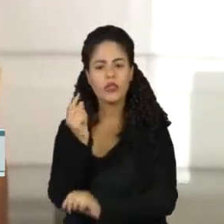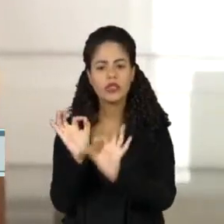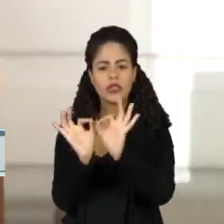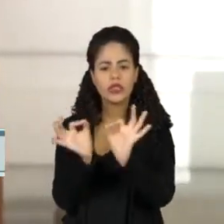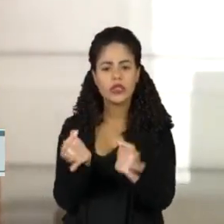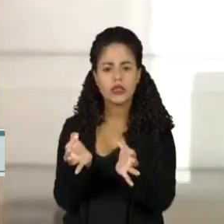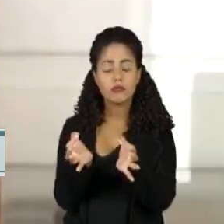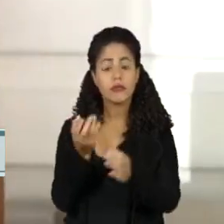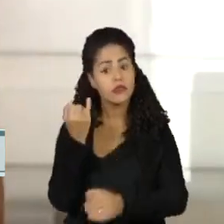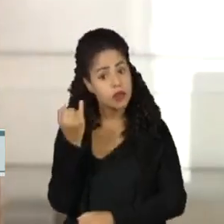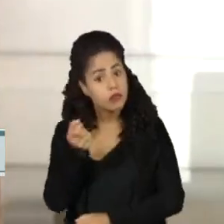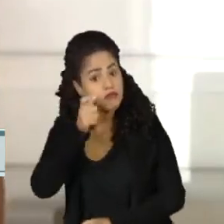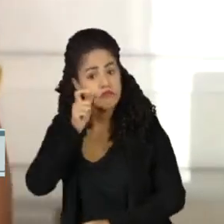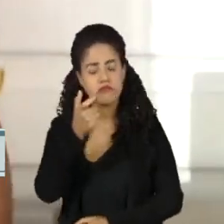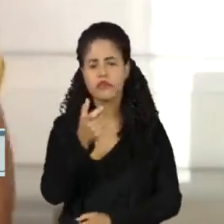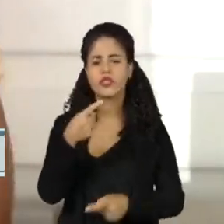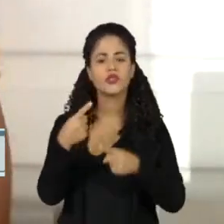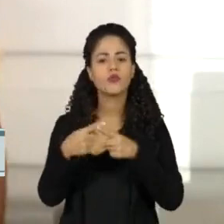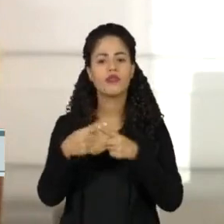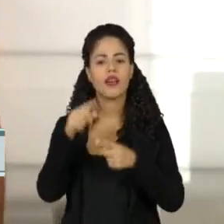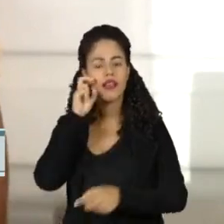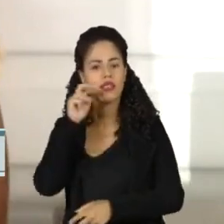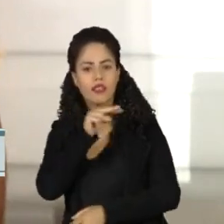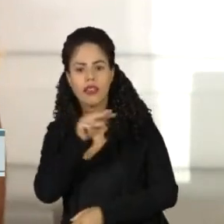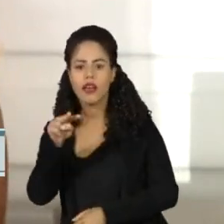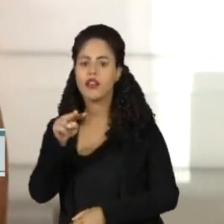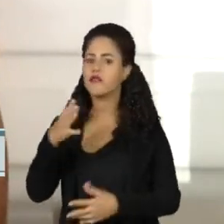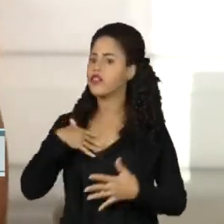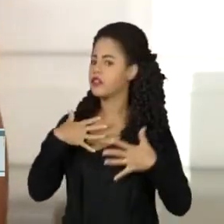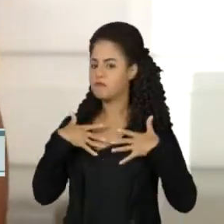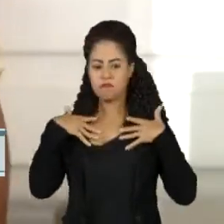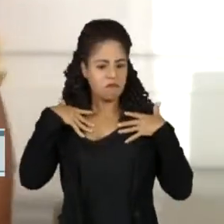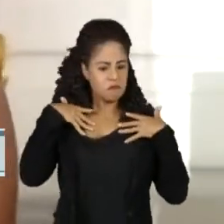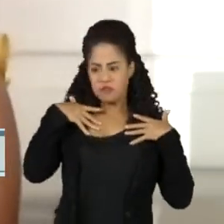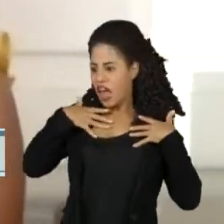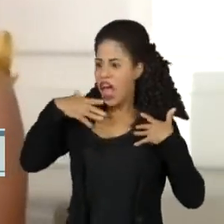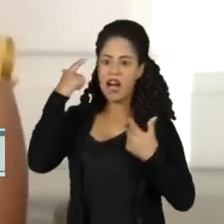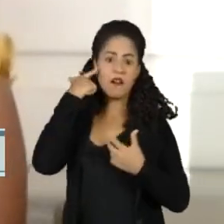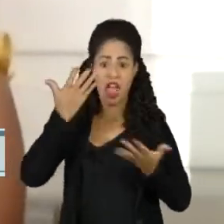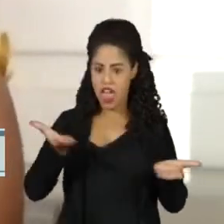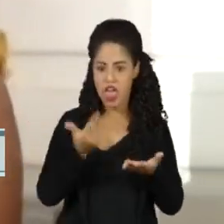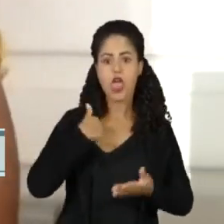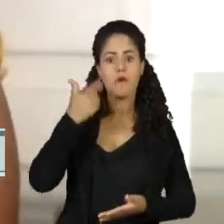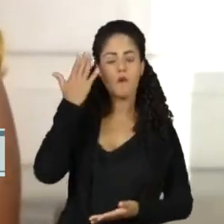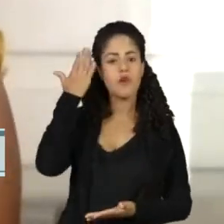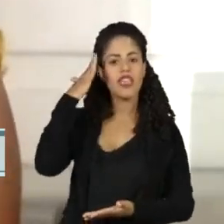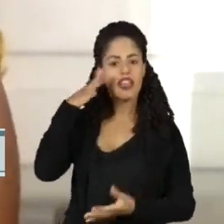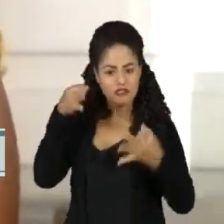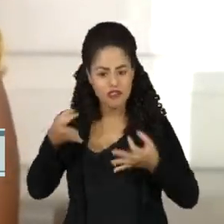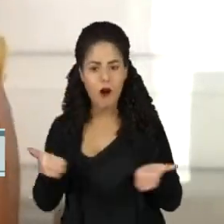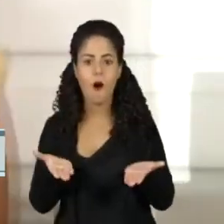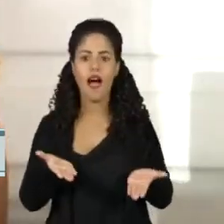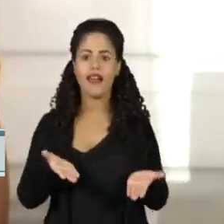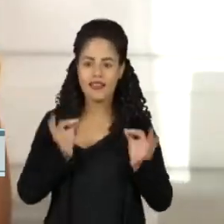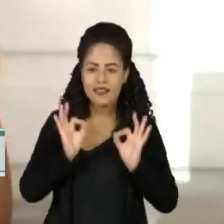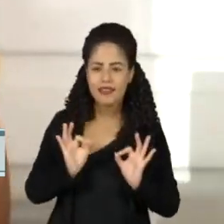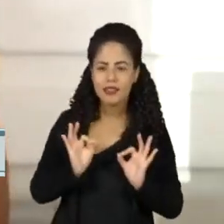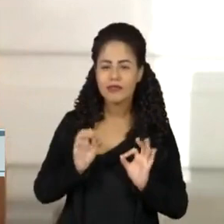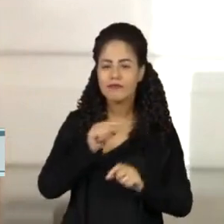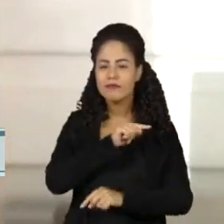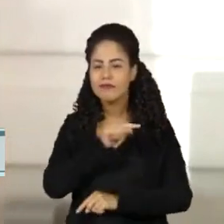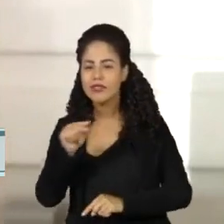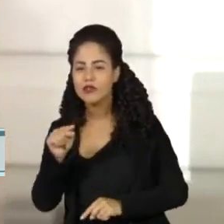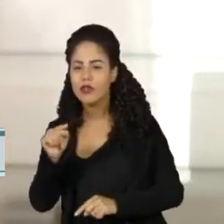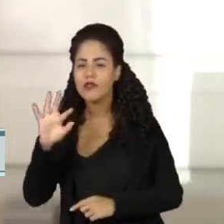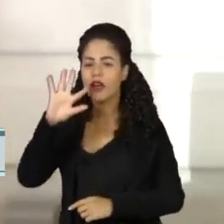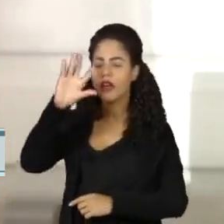Então foi interessante ver esse meio que orgulho deles, assim, de, peraí, estamos estudando a nossa história também. Então a gente foi